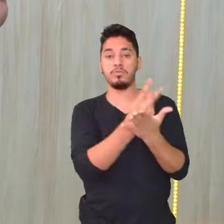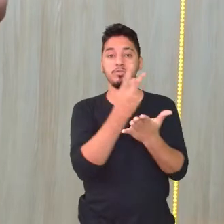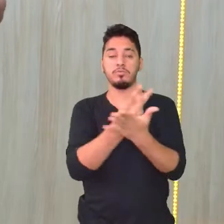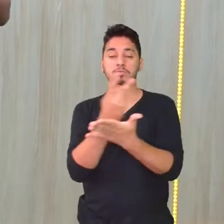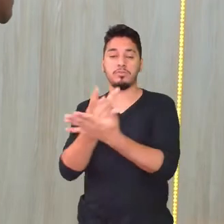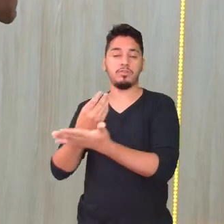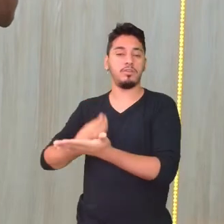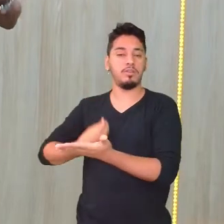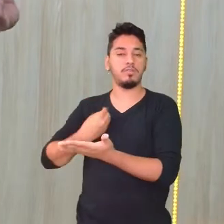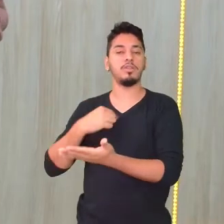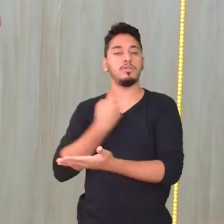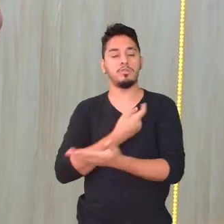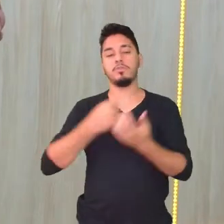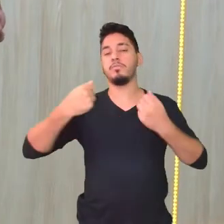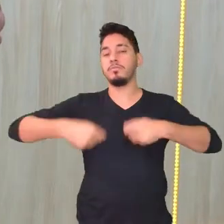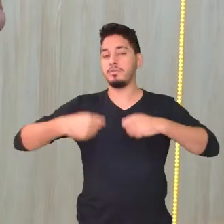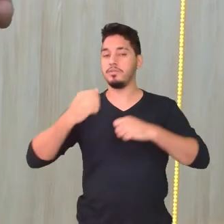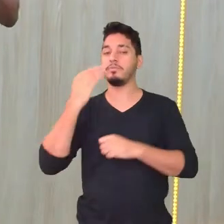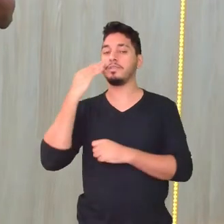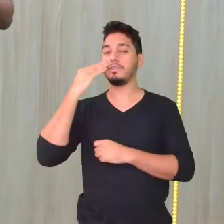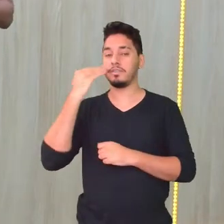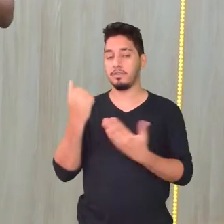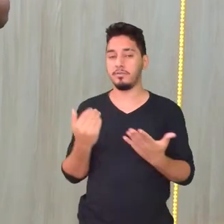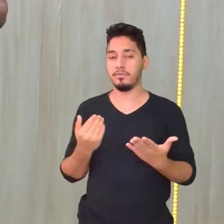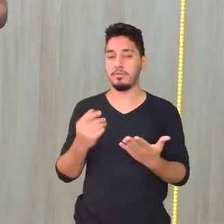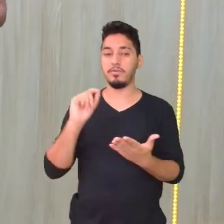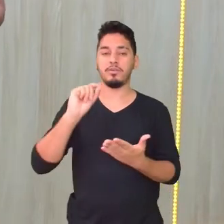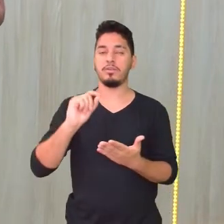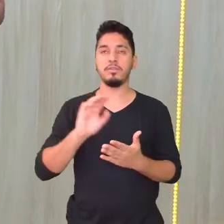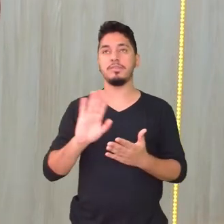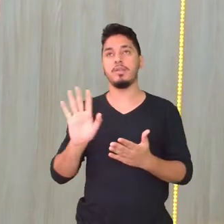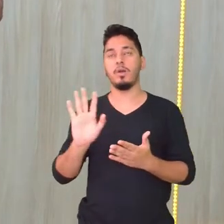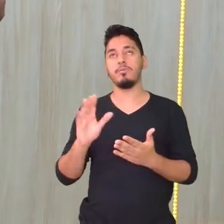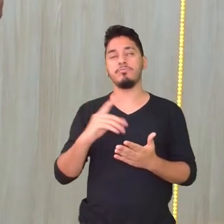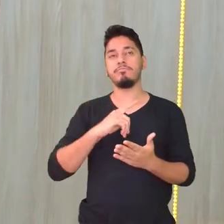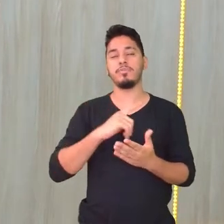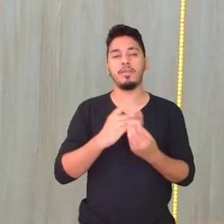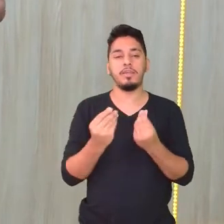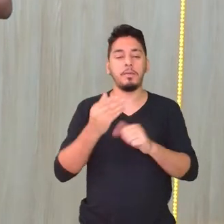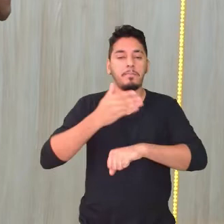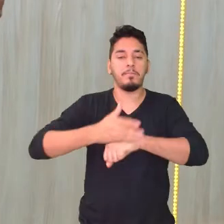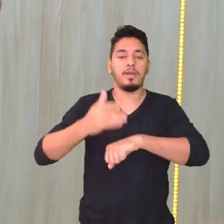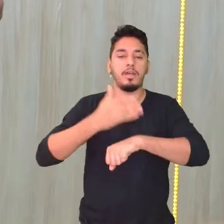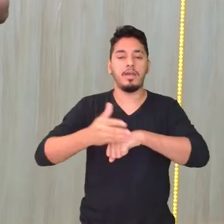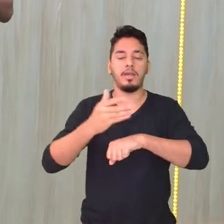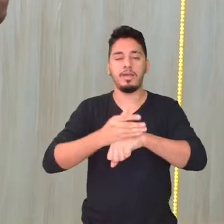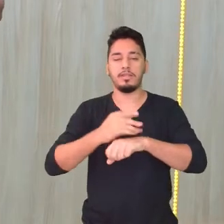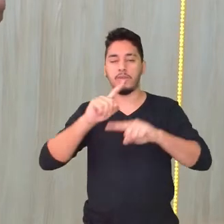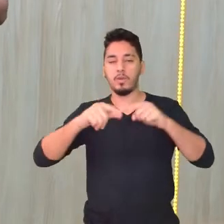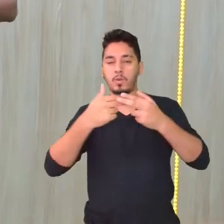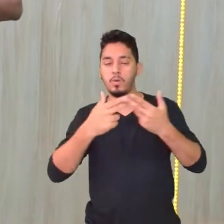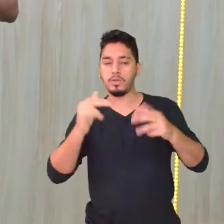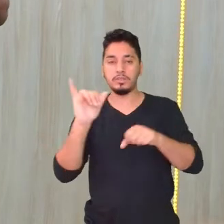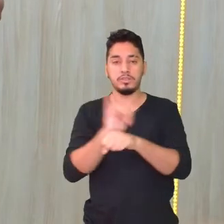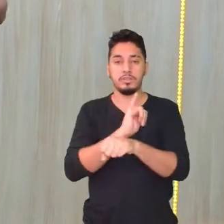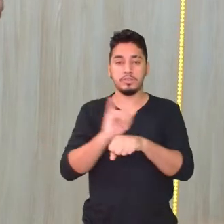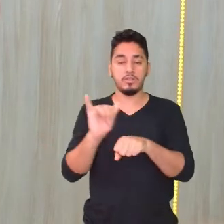vida. E a gente precisa se apropriar disso para que a gente não traga práticas, recursos,